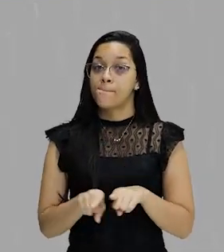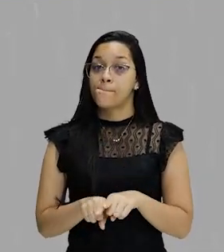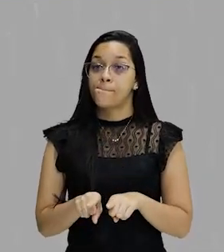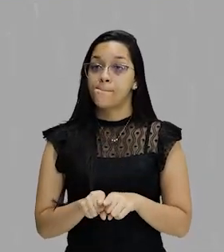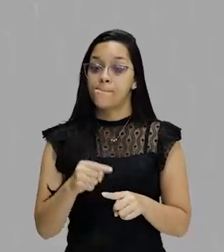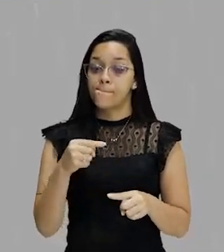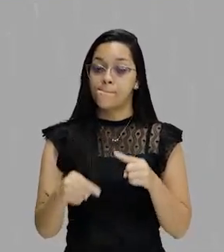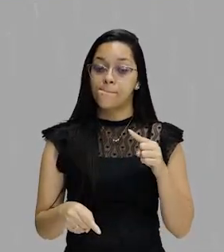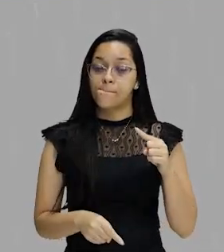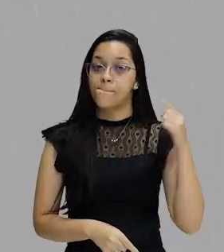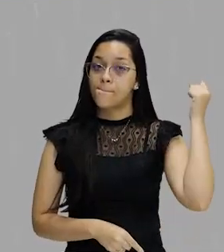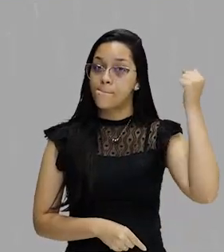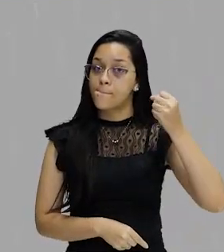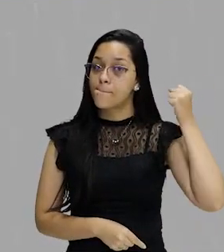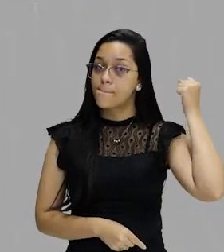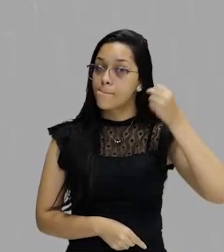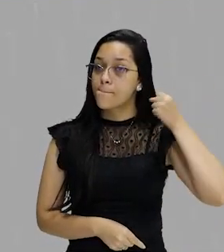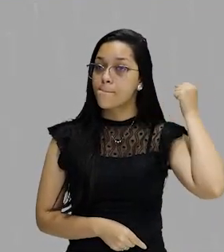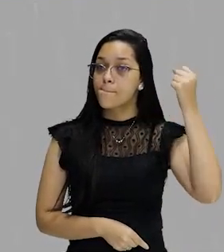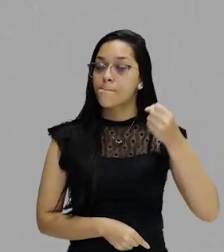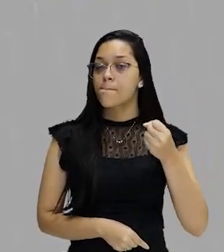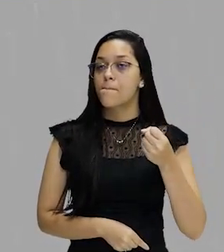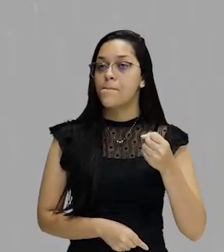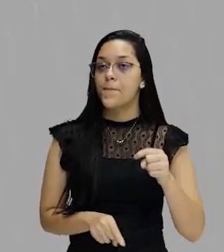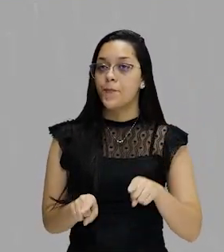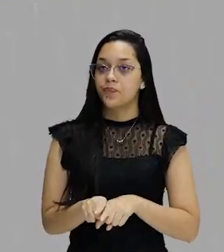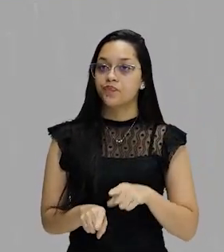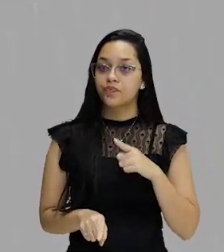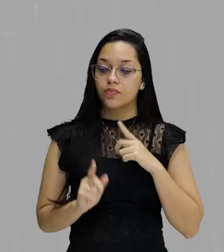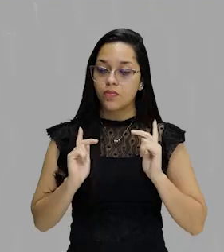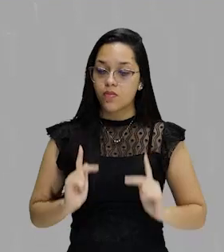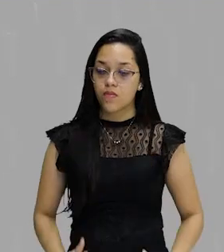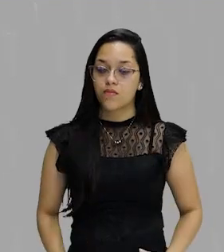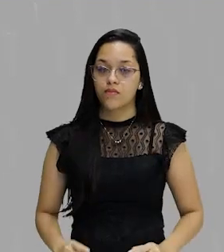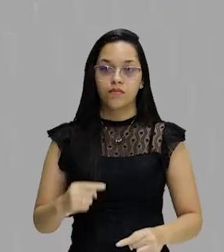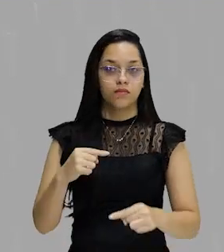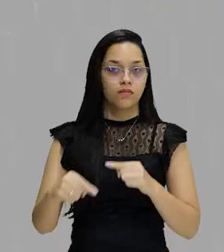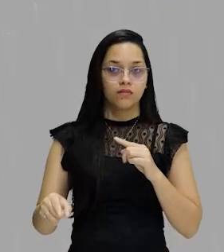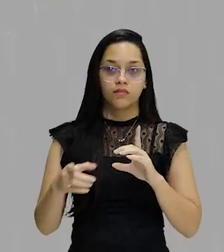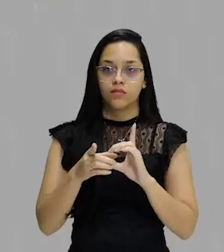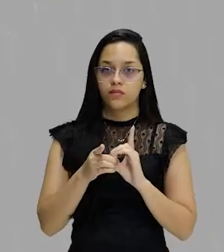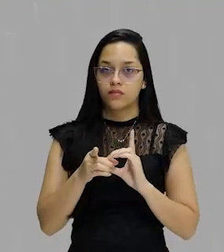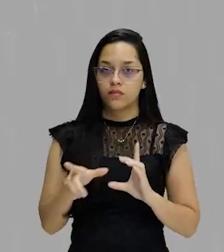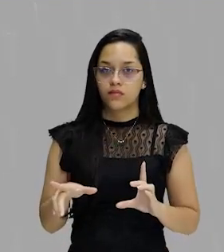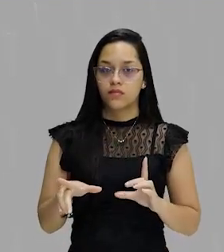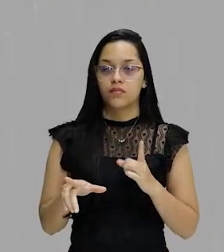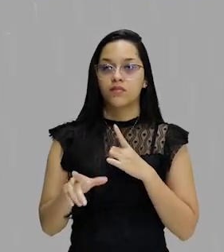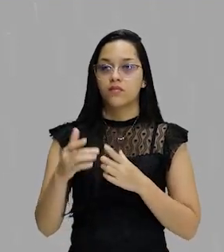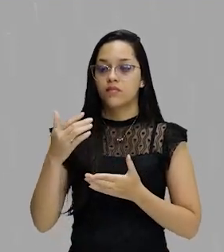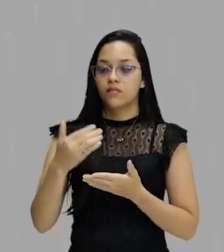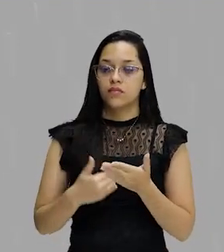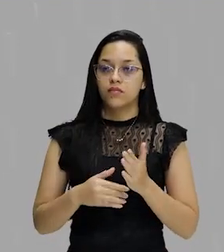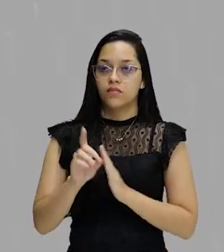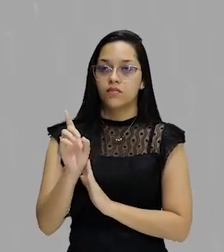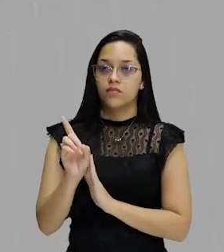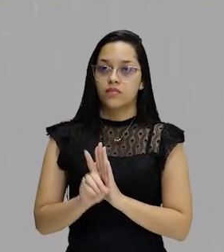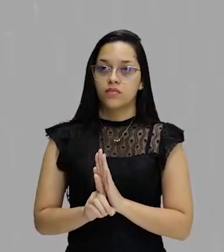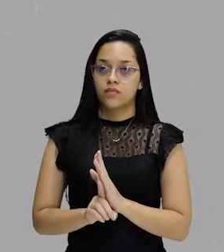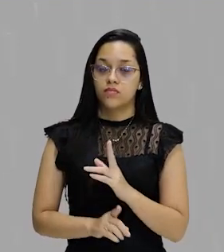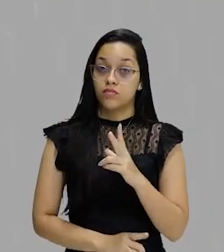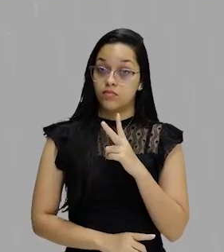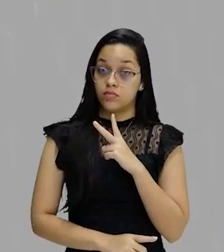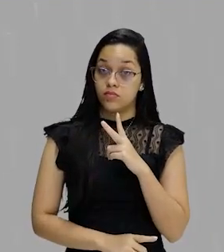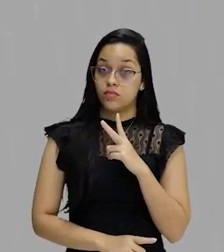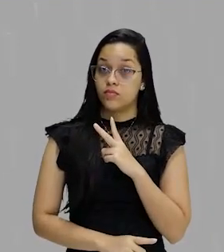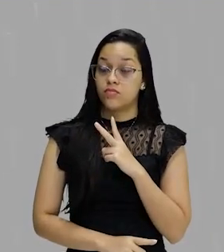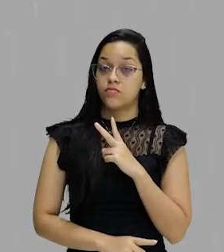proíbe manifestações, ele tem atitudes antidemocráticas, ele tira os direitos